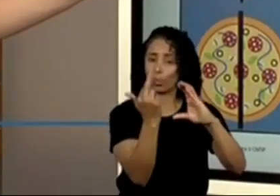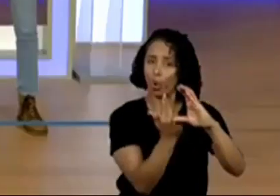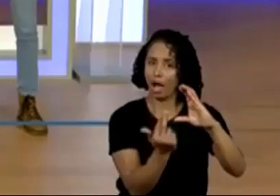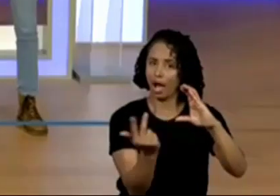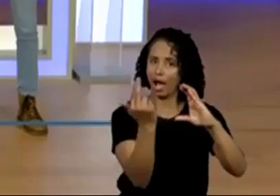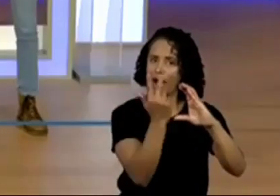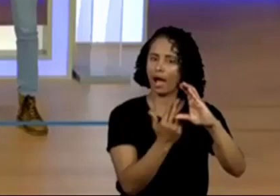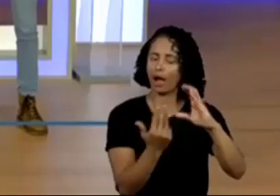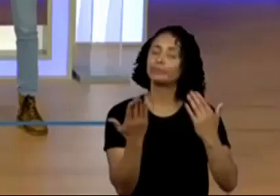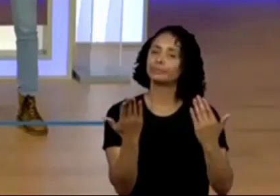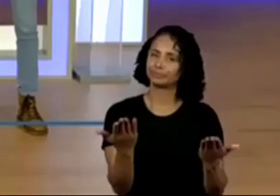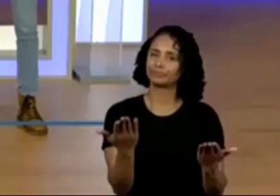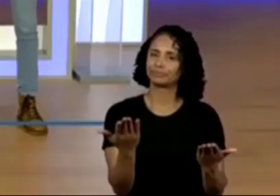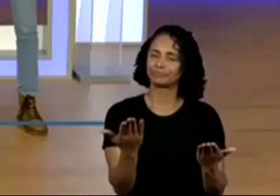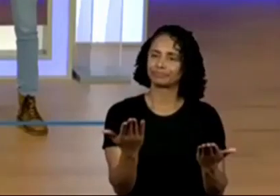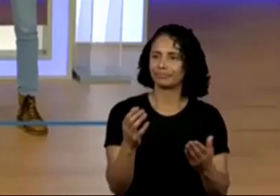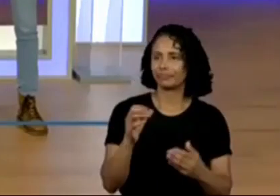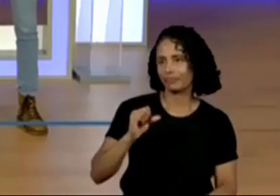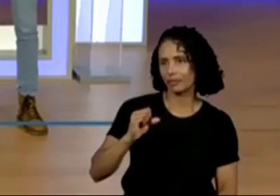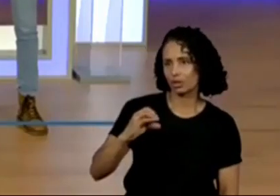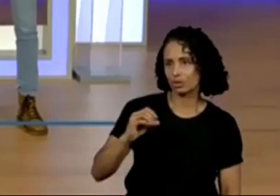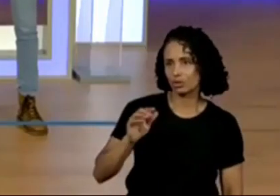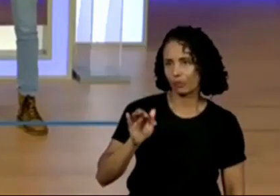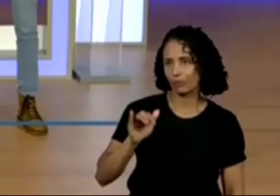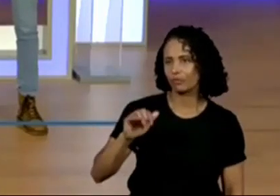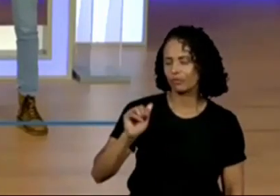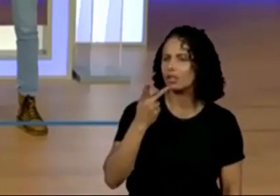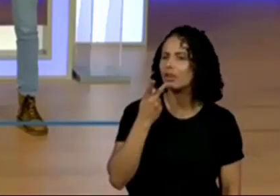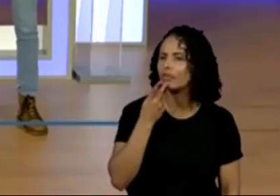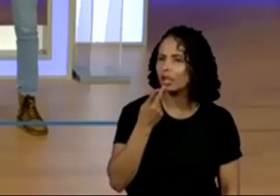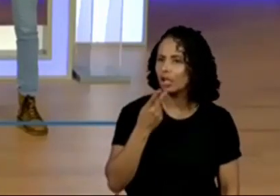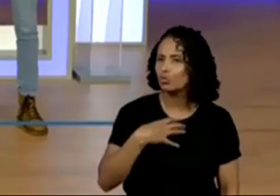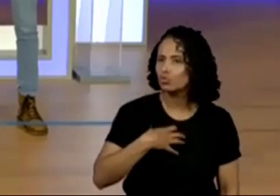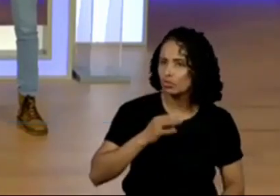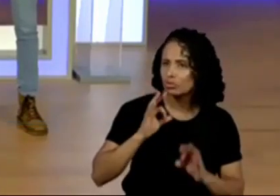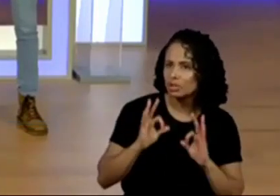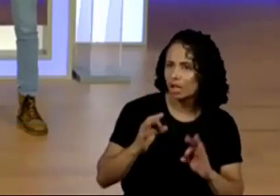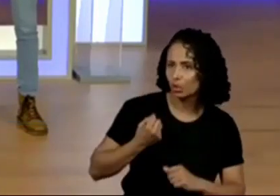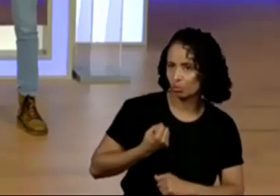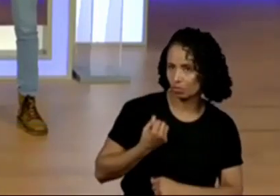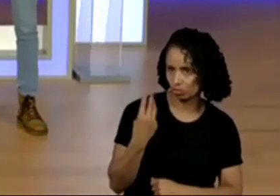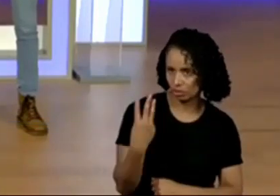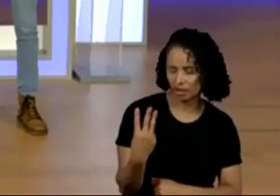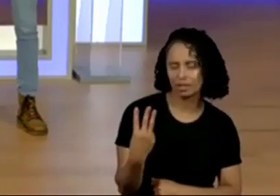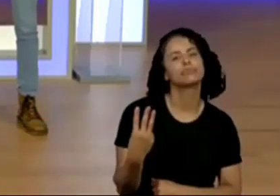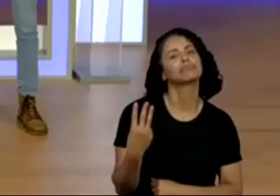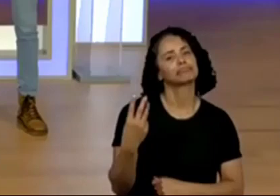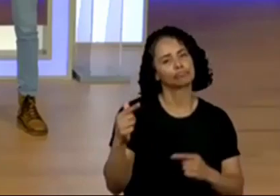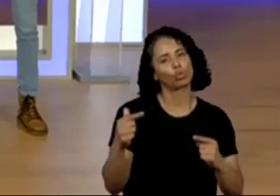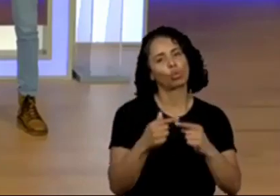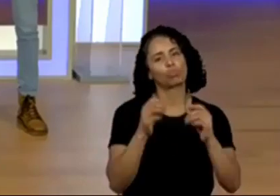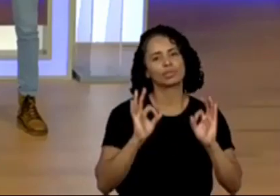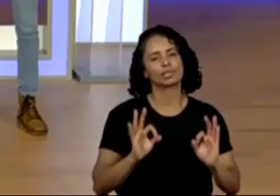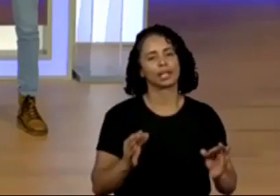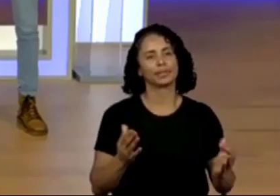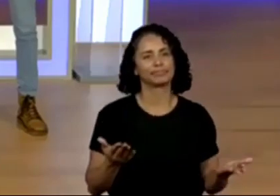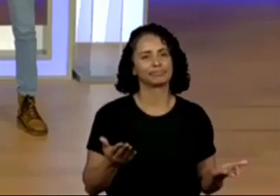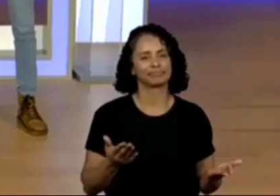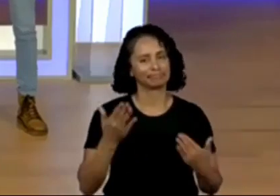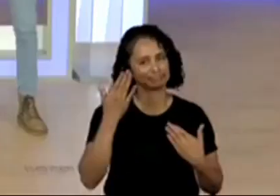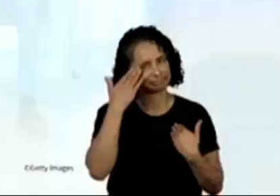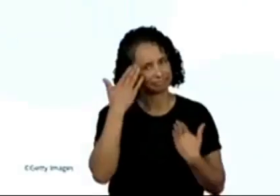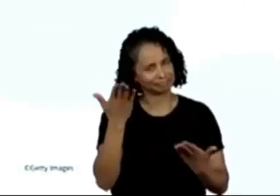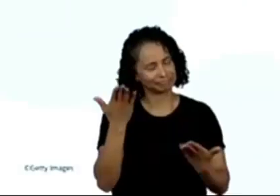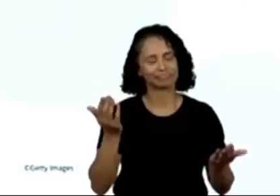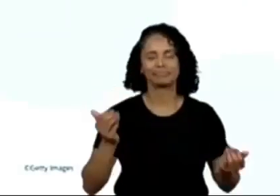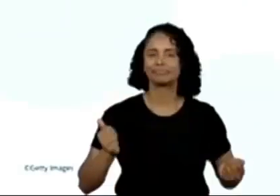entendeu e está apontando pela professora Fabiana que é a maneira número 3 de dividir. Boa. 3 partes iguais. Isso aí, obrigado aí. E aí